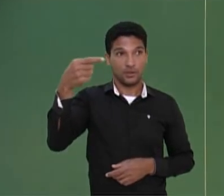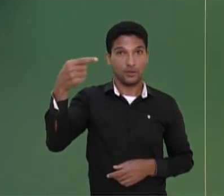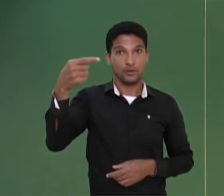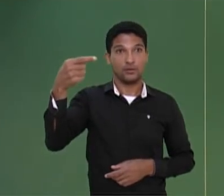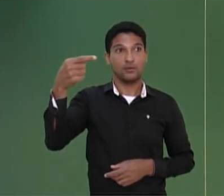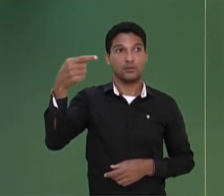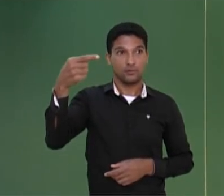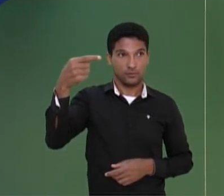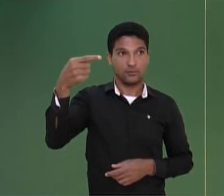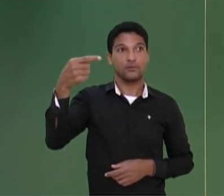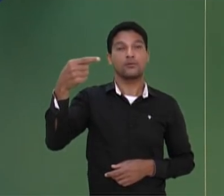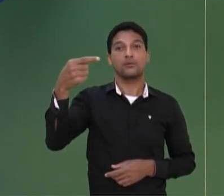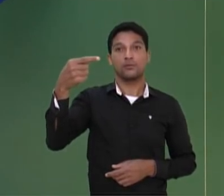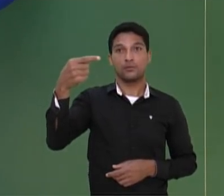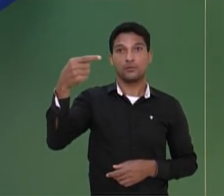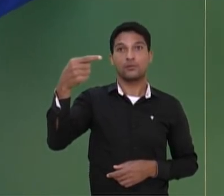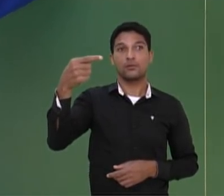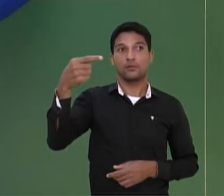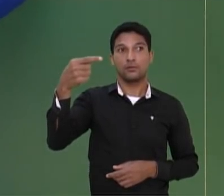36